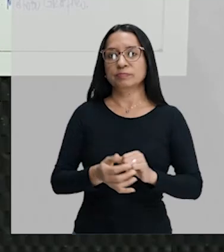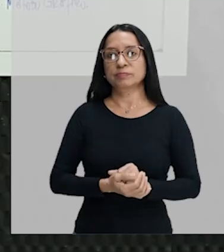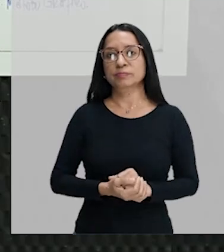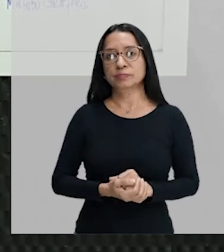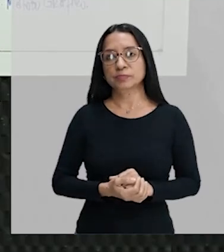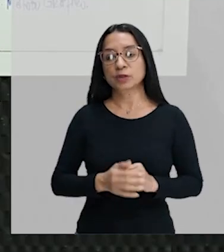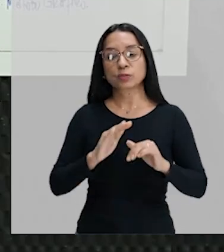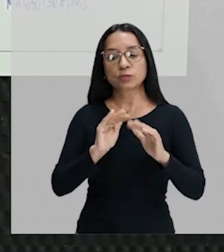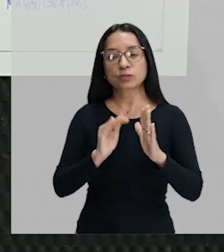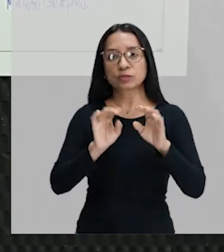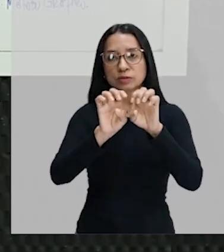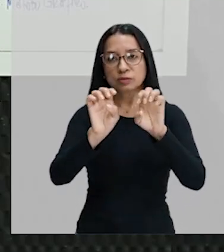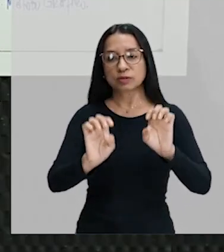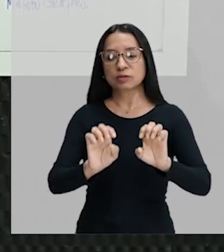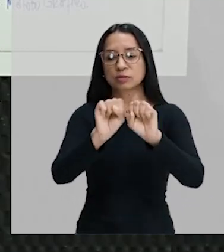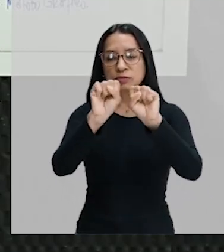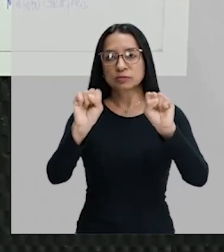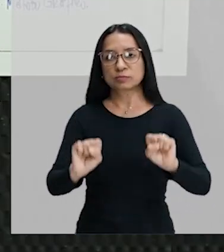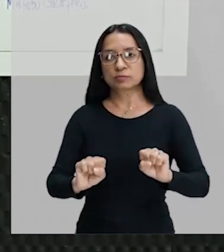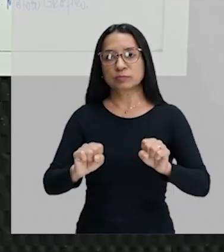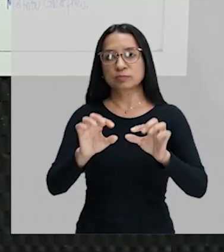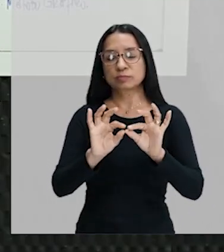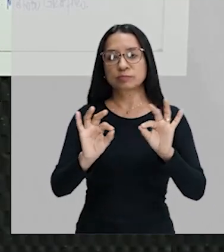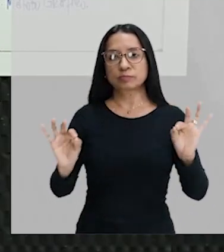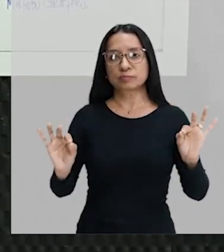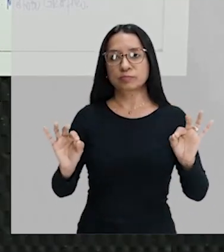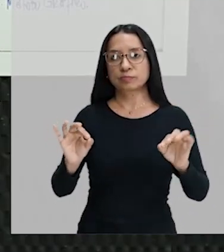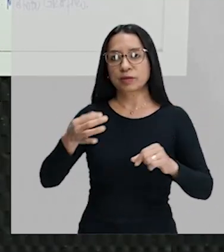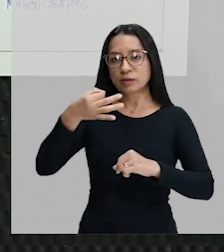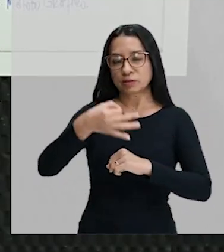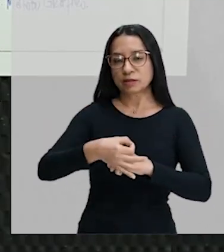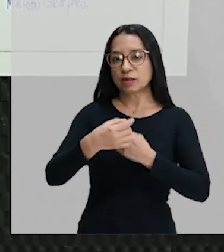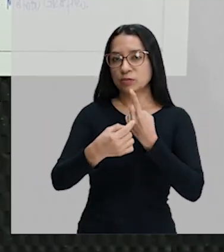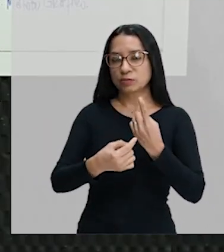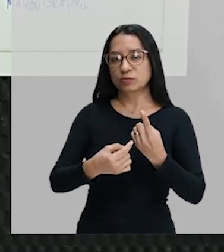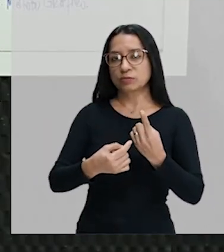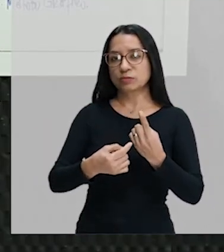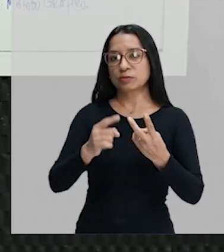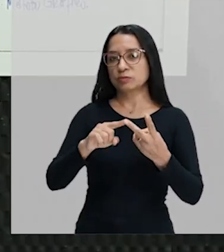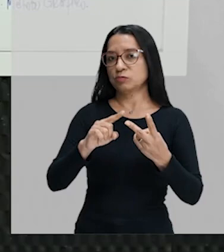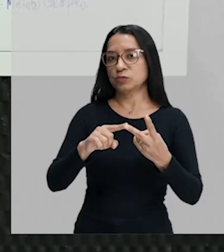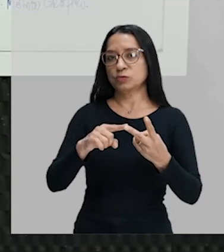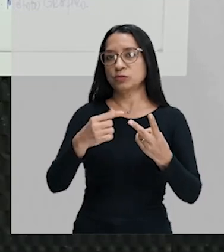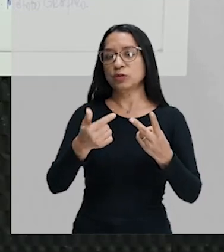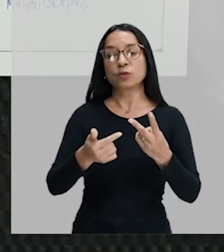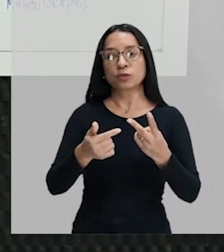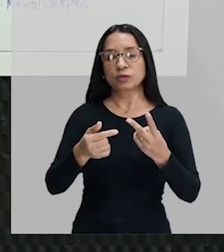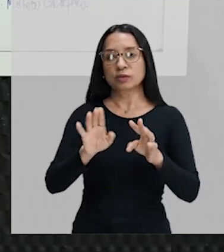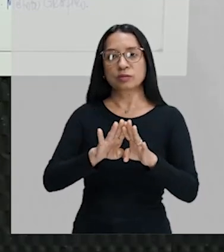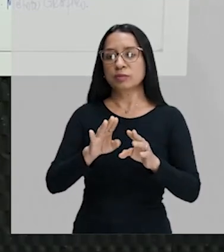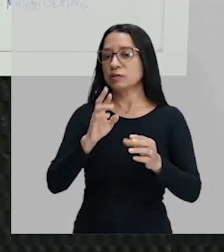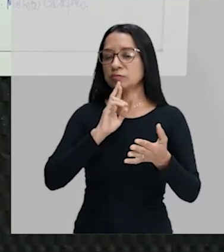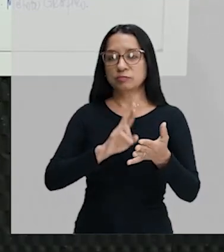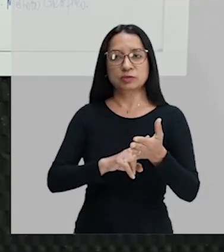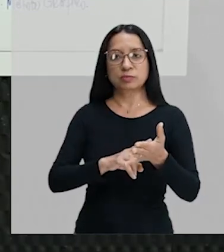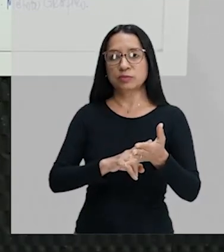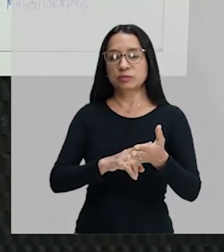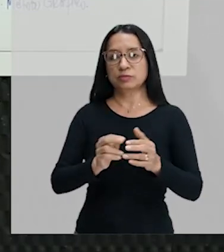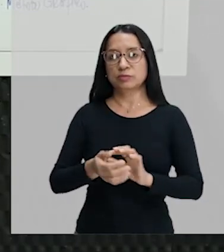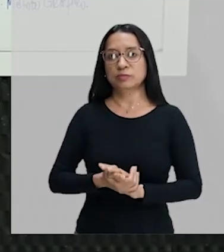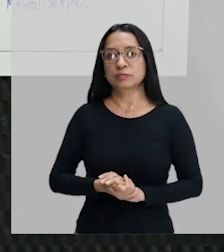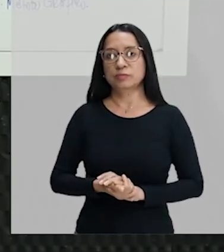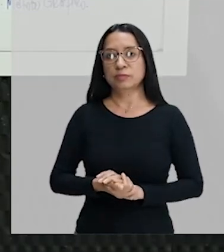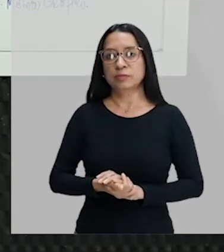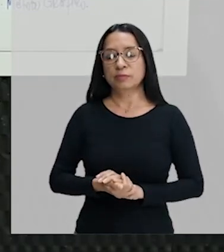Todas as equações do sistema linear. Deu certo em uma, não deu certo no outro, não é solução. Então, eu vou ter que testar